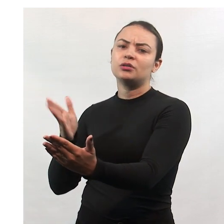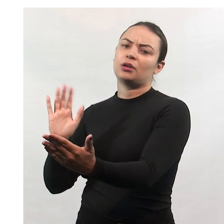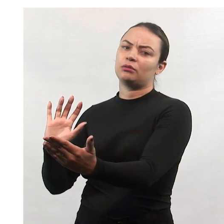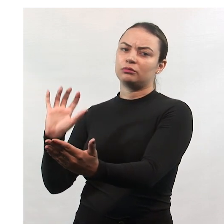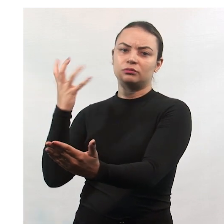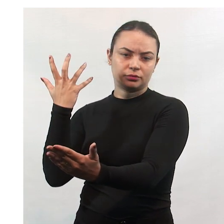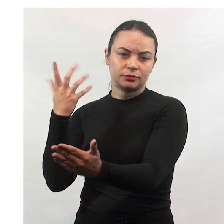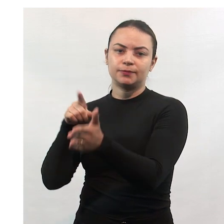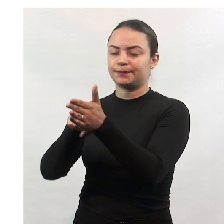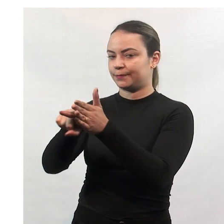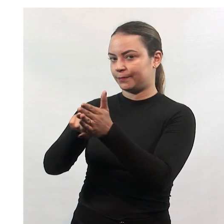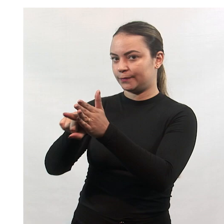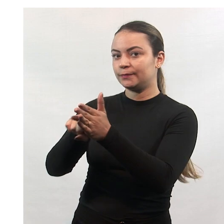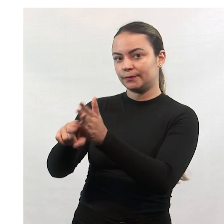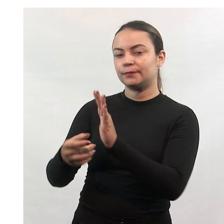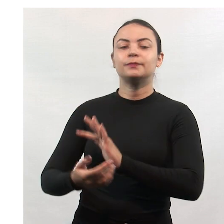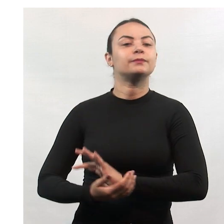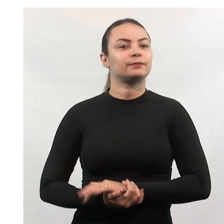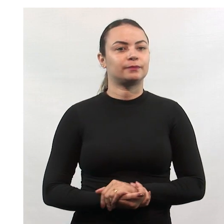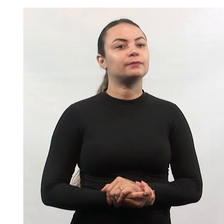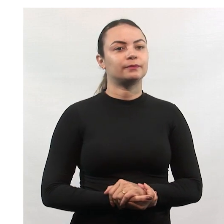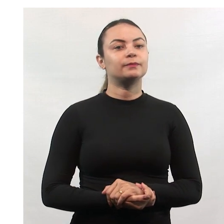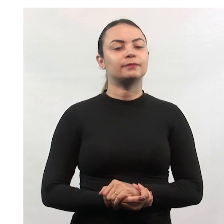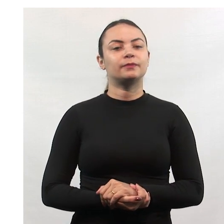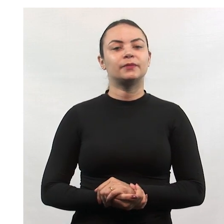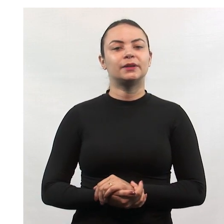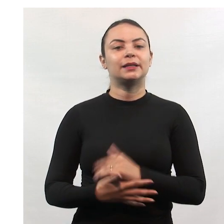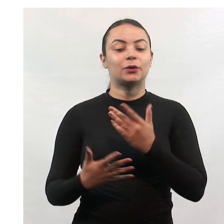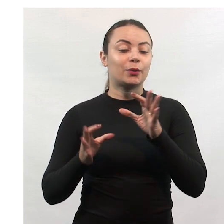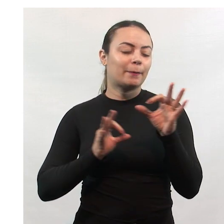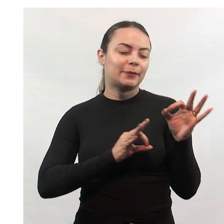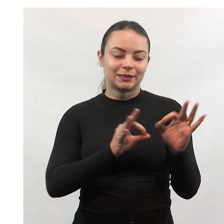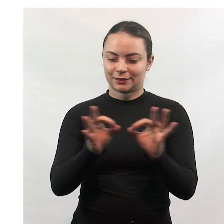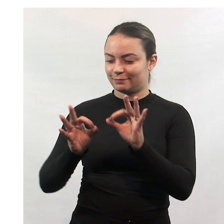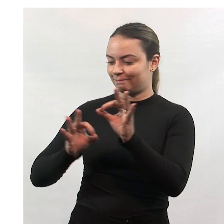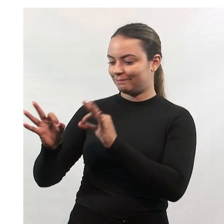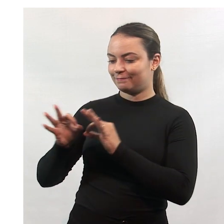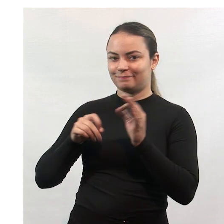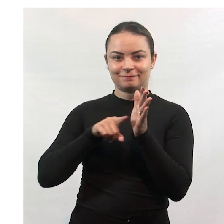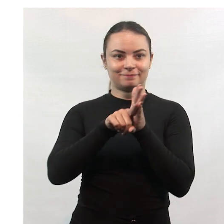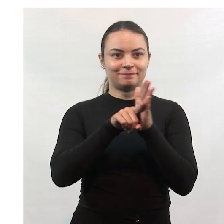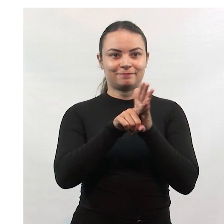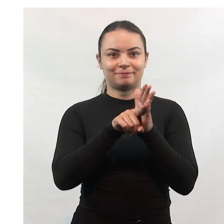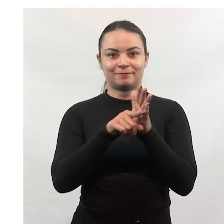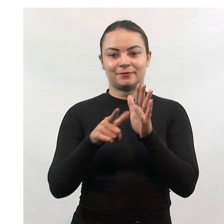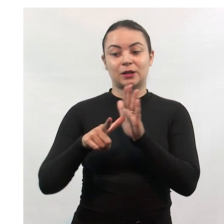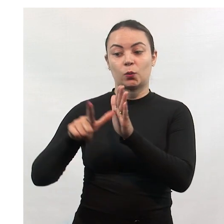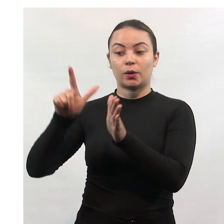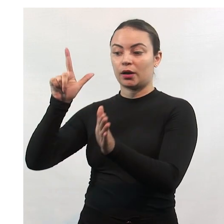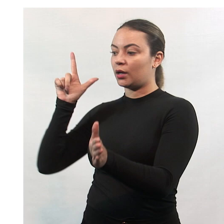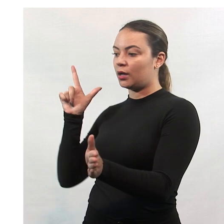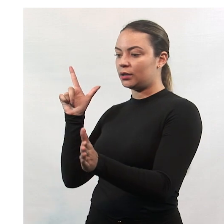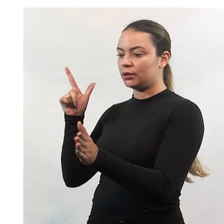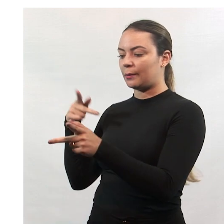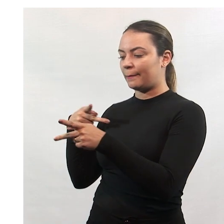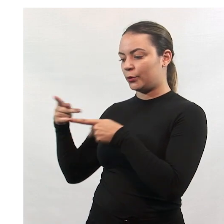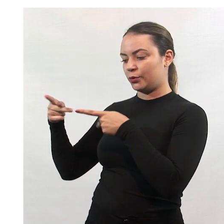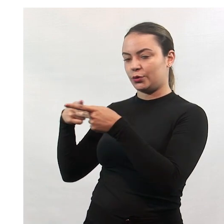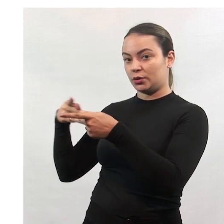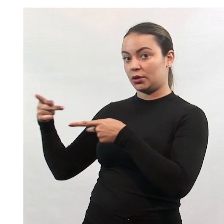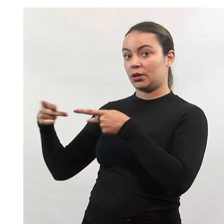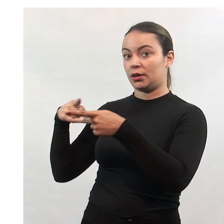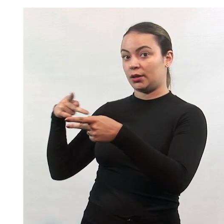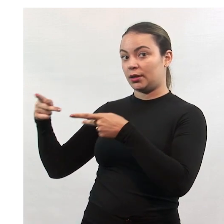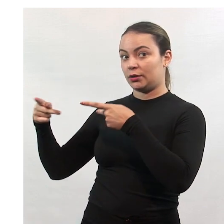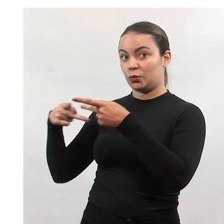nesse encadeamento lógico do planejamento de pesquisa, o que a gente tem antes de tudo, né? É o projeto. Então,